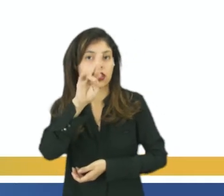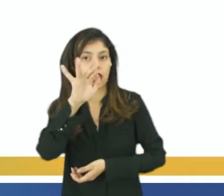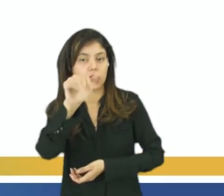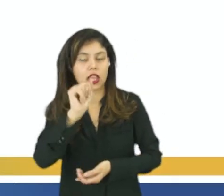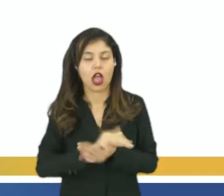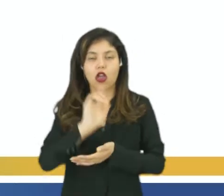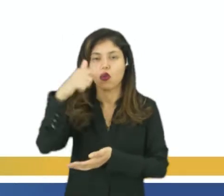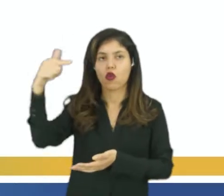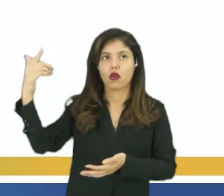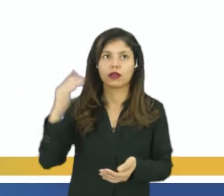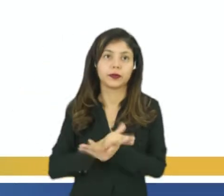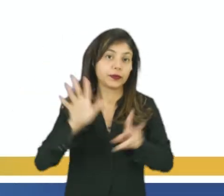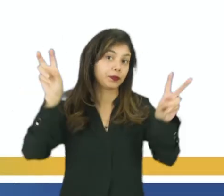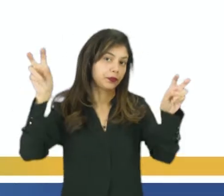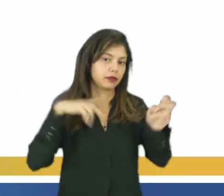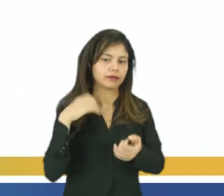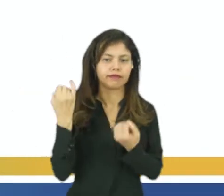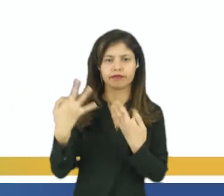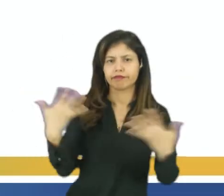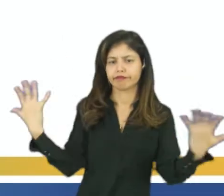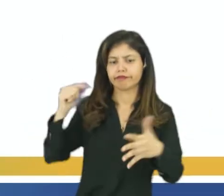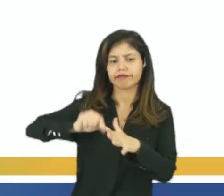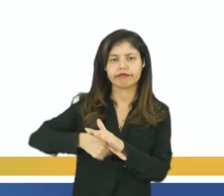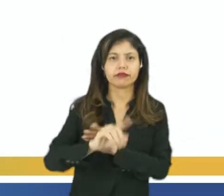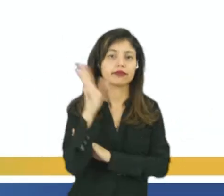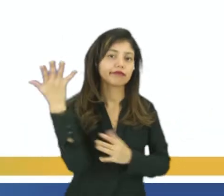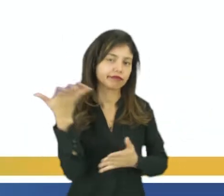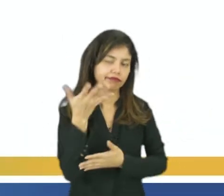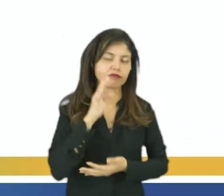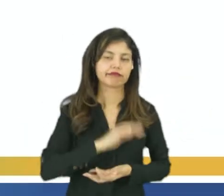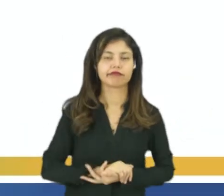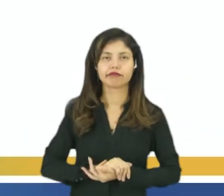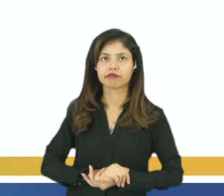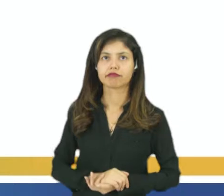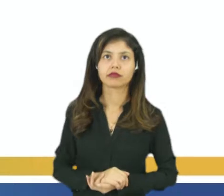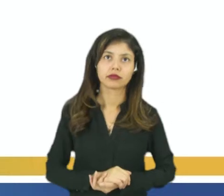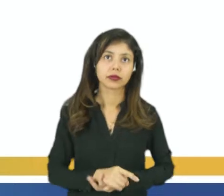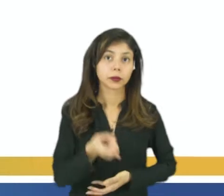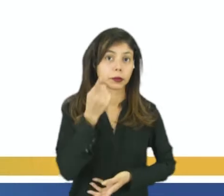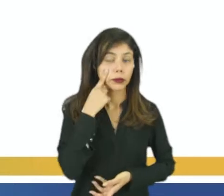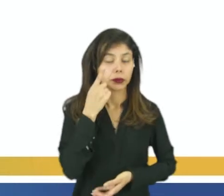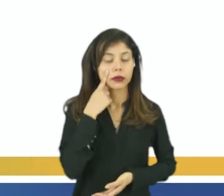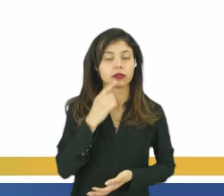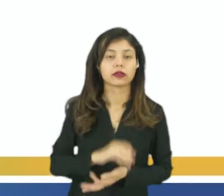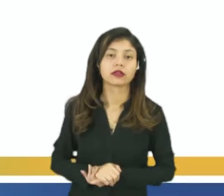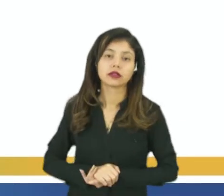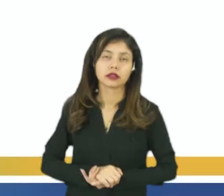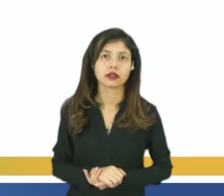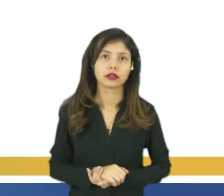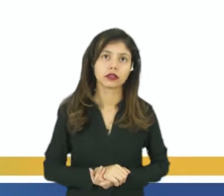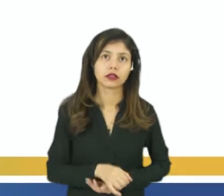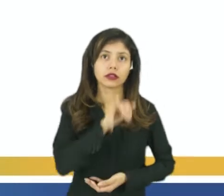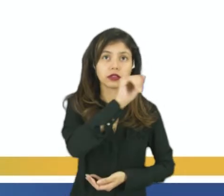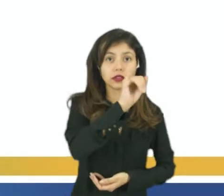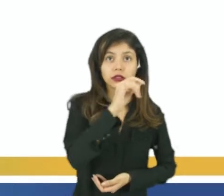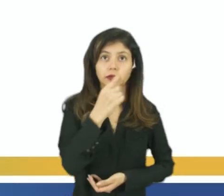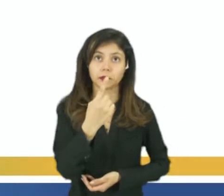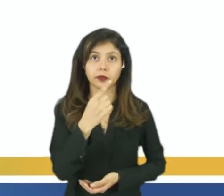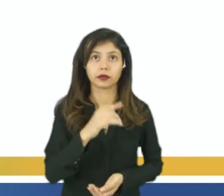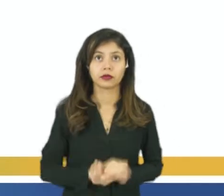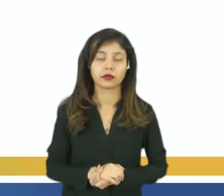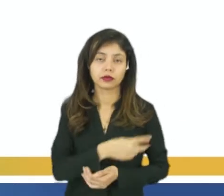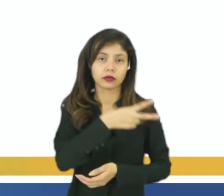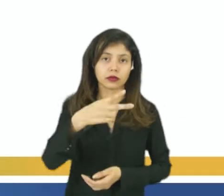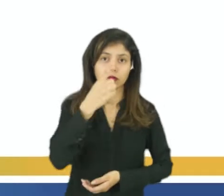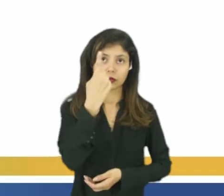e outros assuntos mais que nós não vamos aprofundar aqui, tá? Então percebam que a intensidade 1